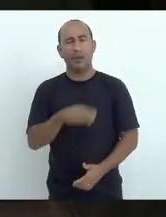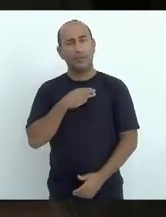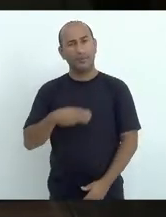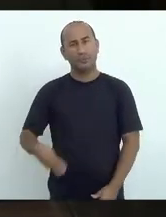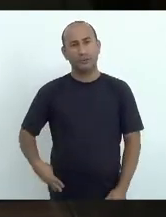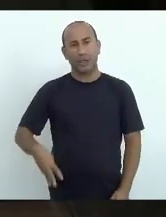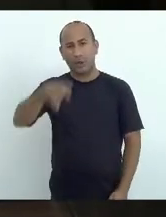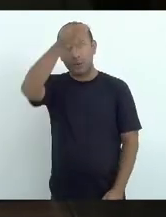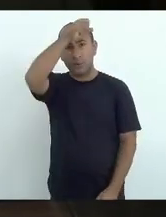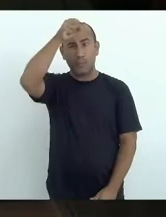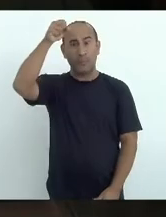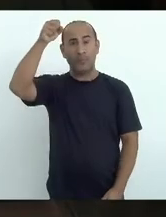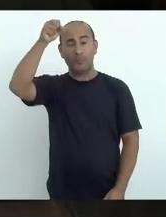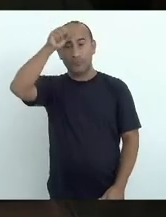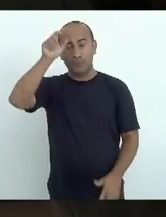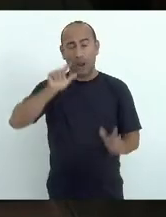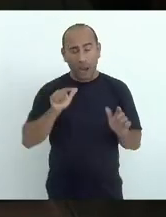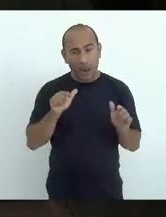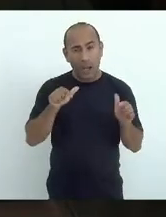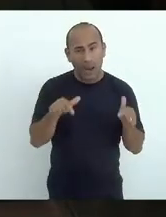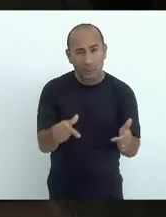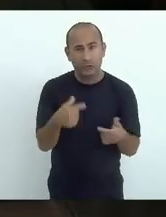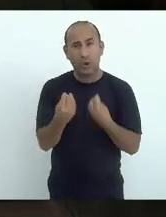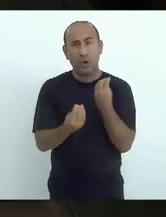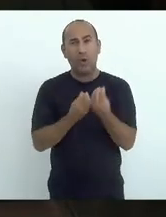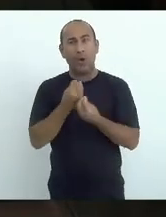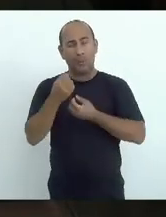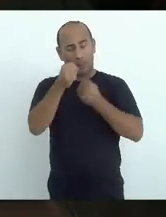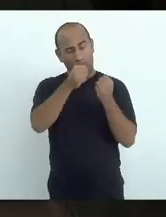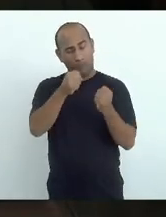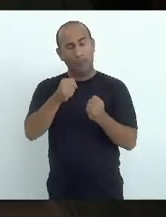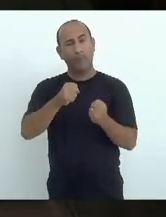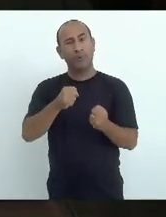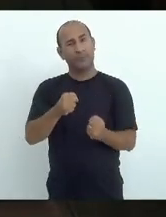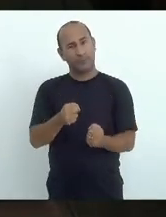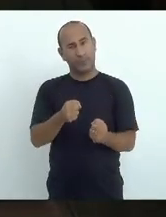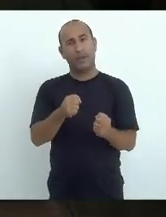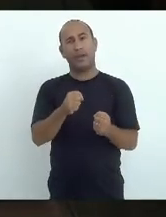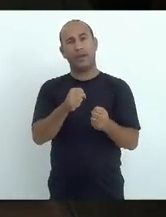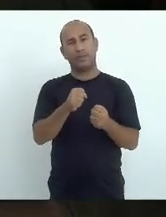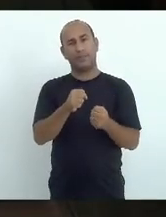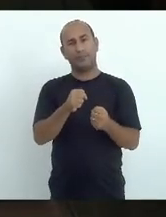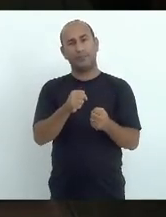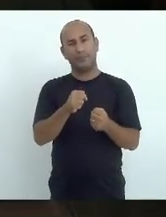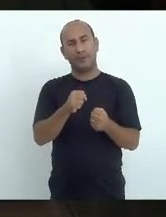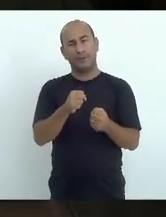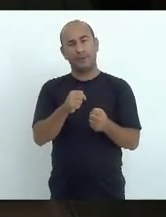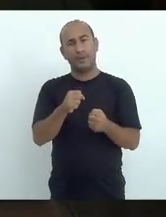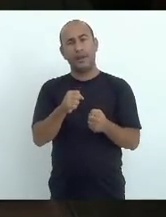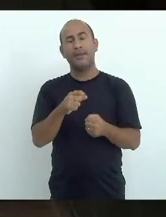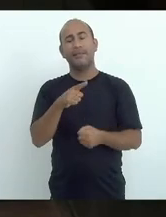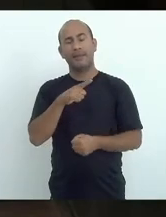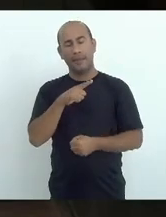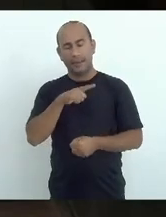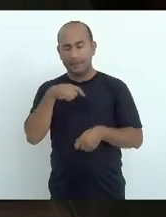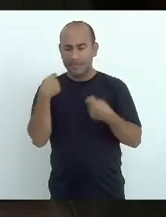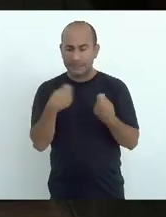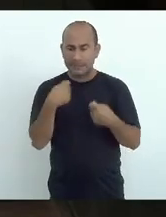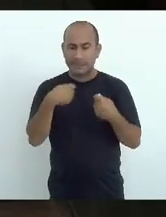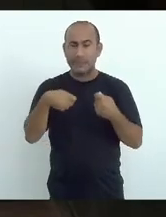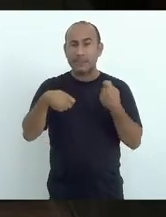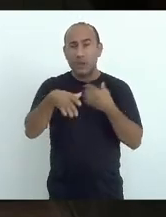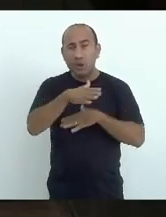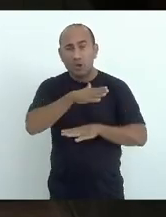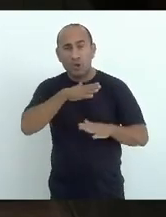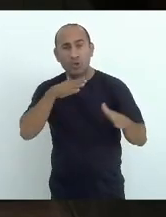funciona como um poder, e como poder deve ter total